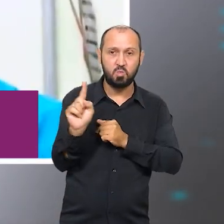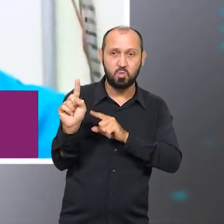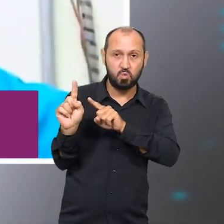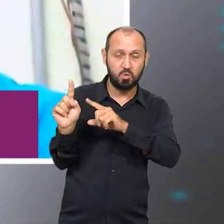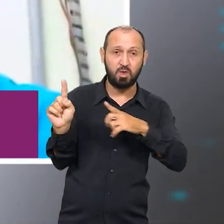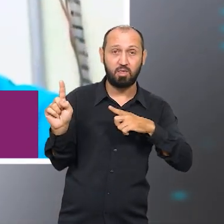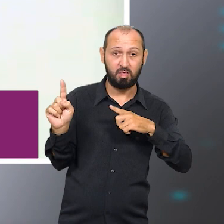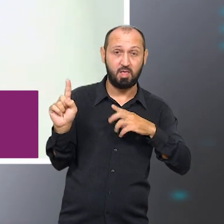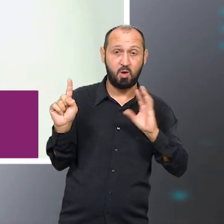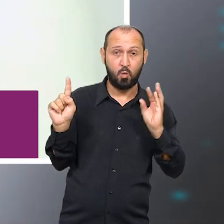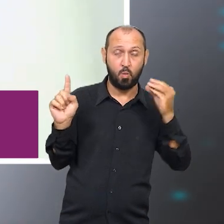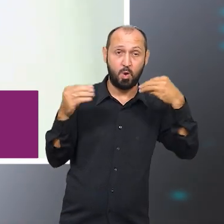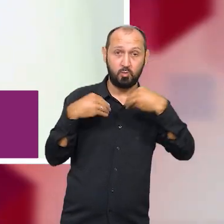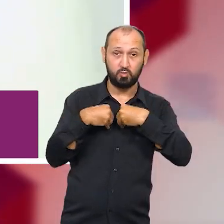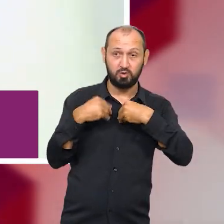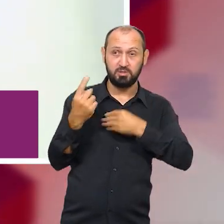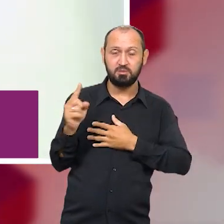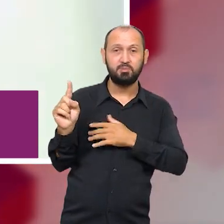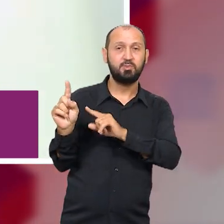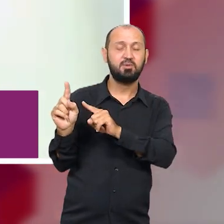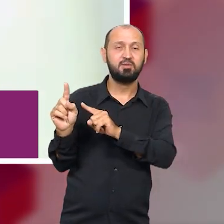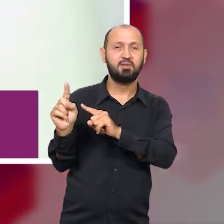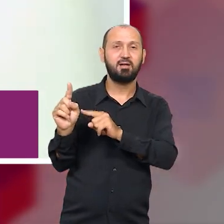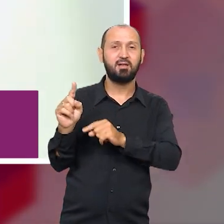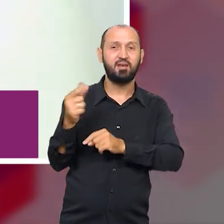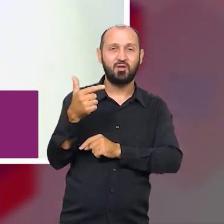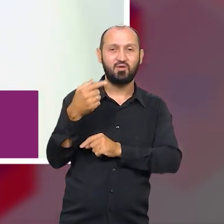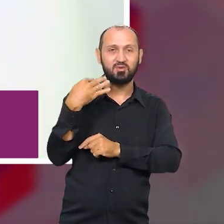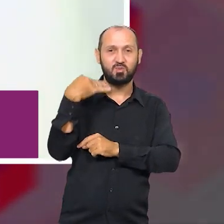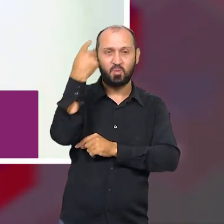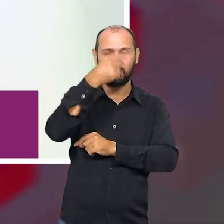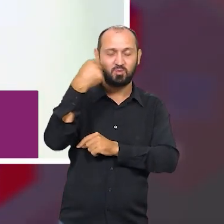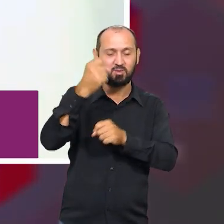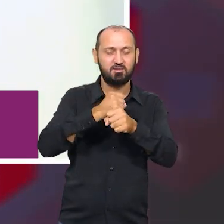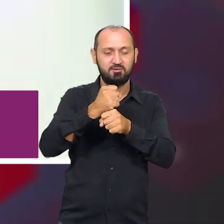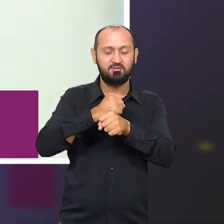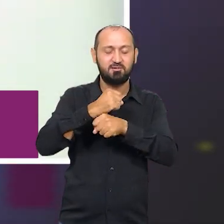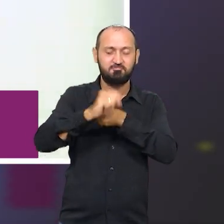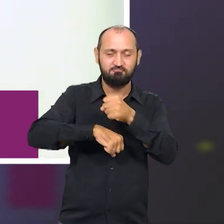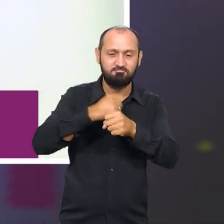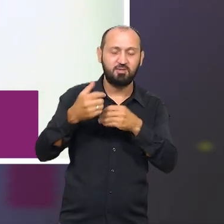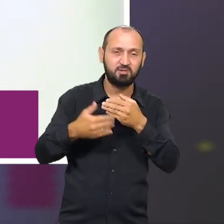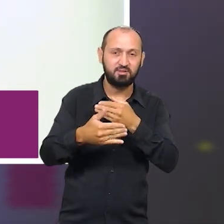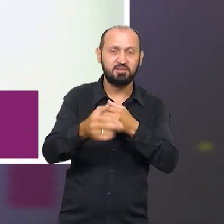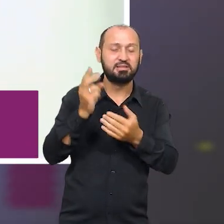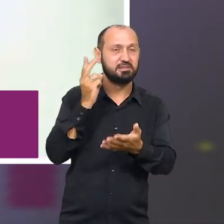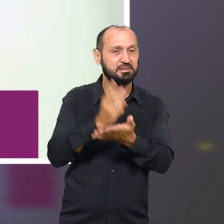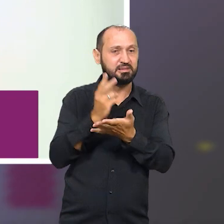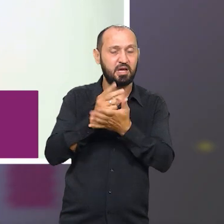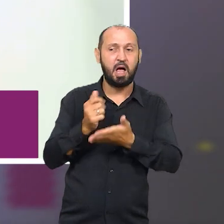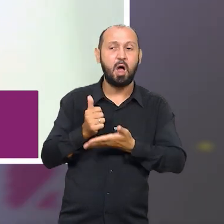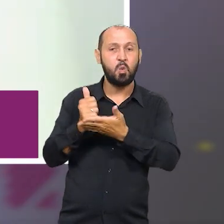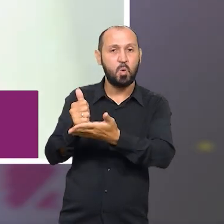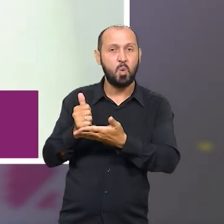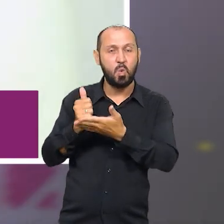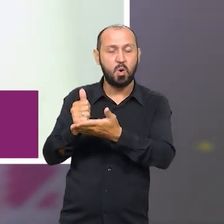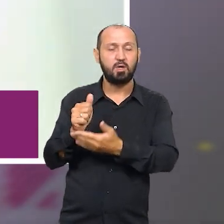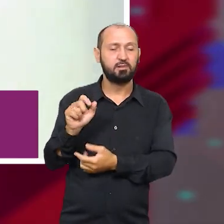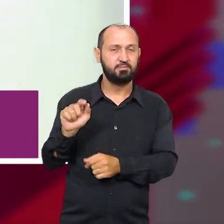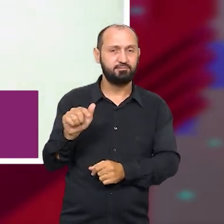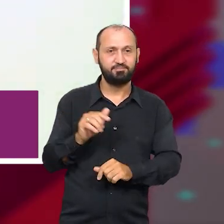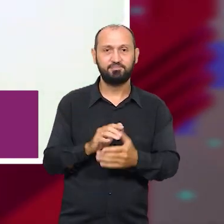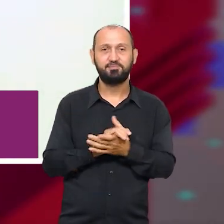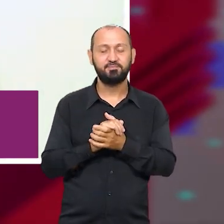que tem uma pessoa dentro do transtorno do autismo é 24 horas o ano inteiro, né? A gente vive em